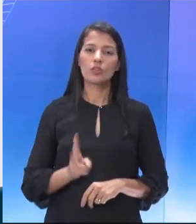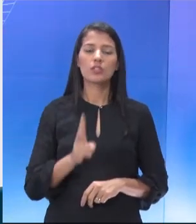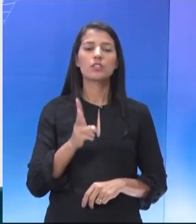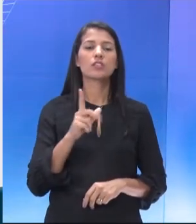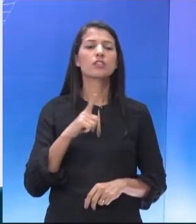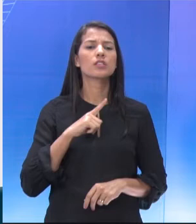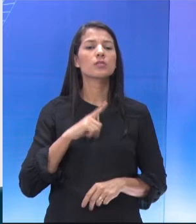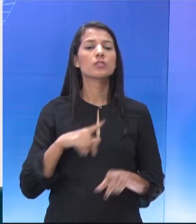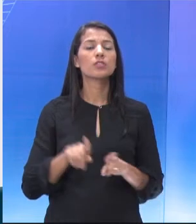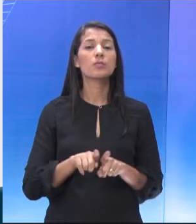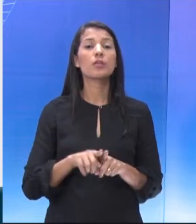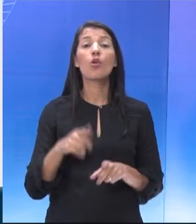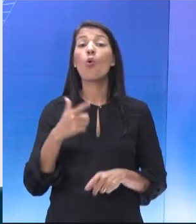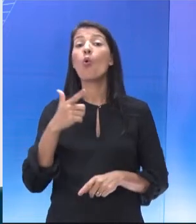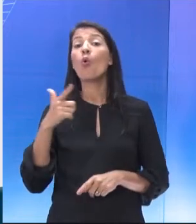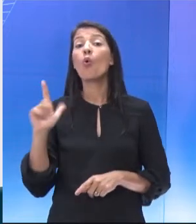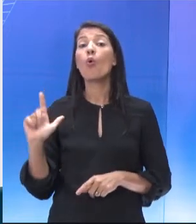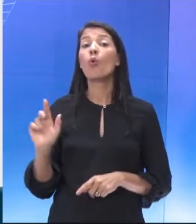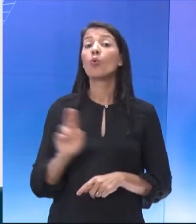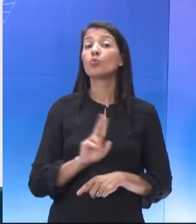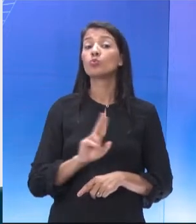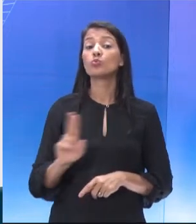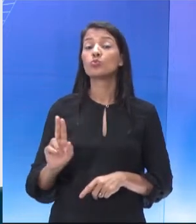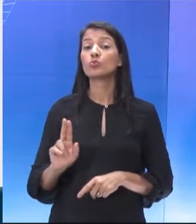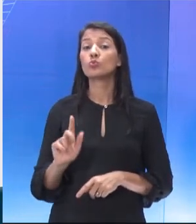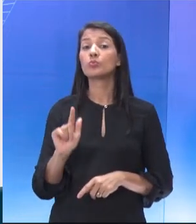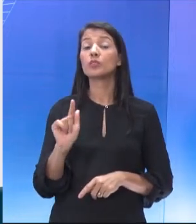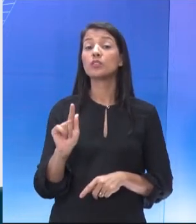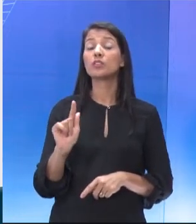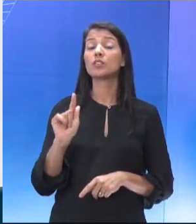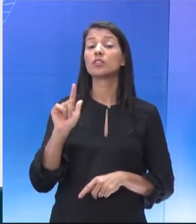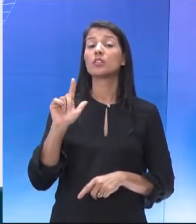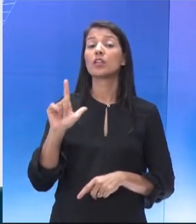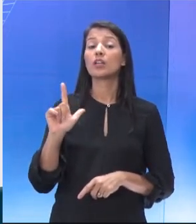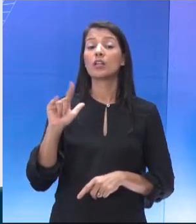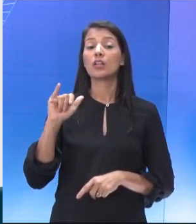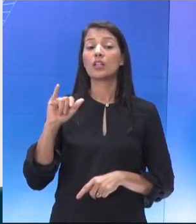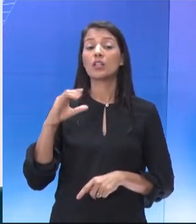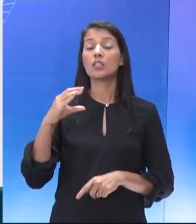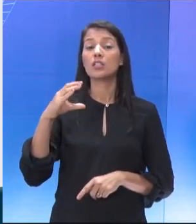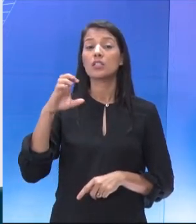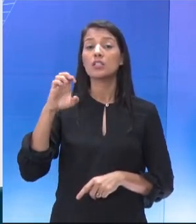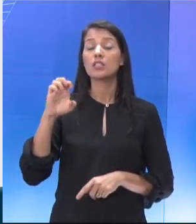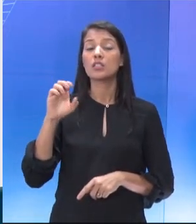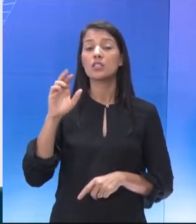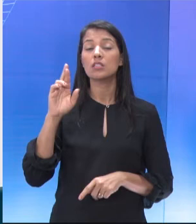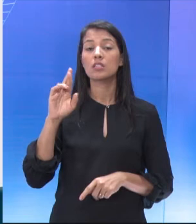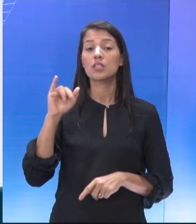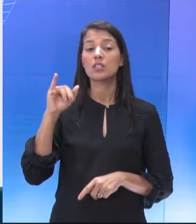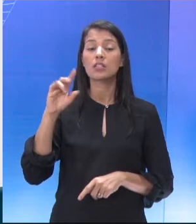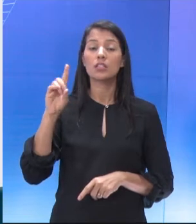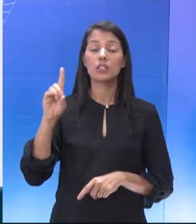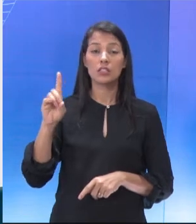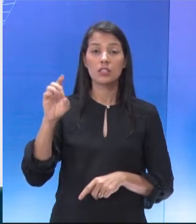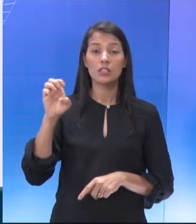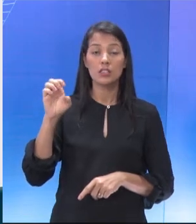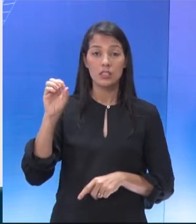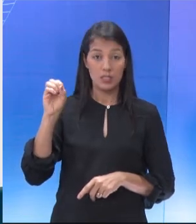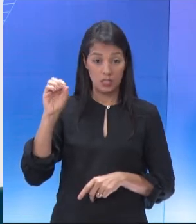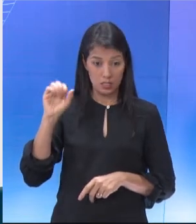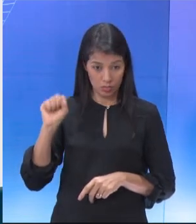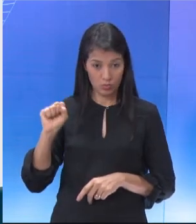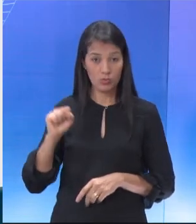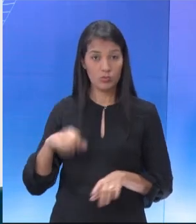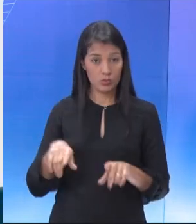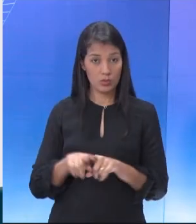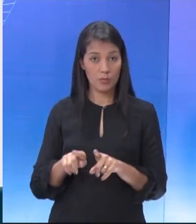glicerídeos. São ésteres de glicerol com ácidos graxos. A composição é de álcool, que é